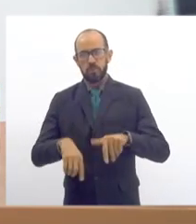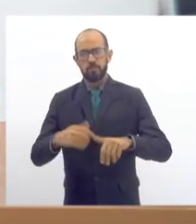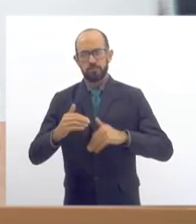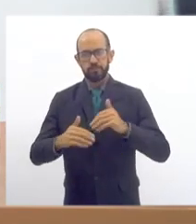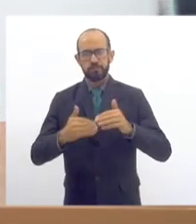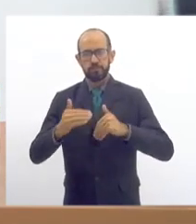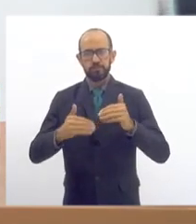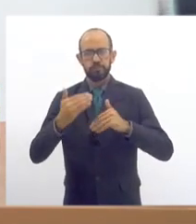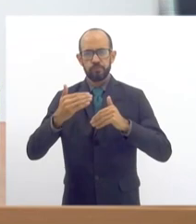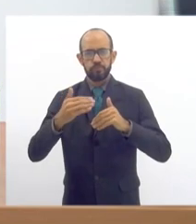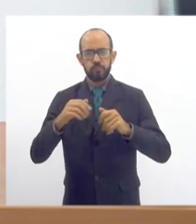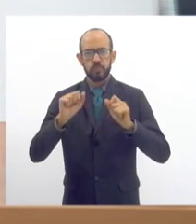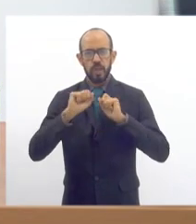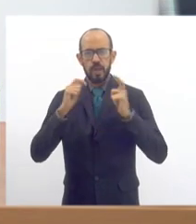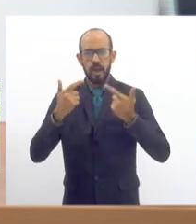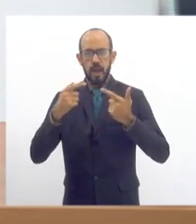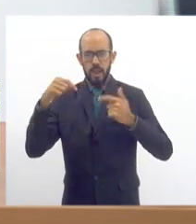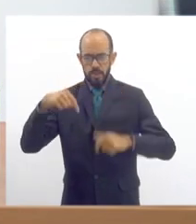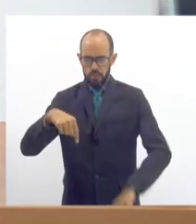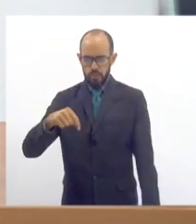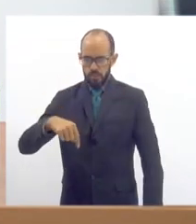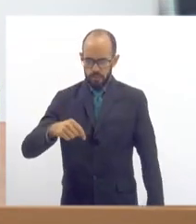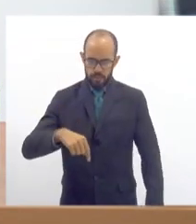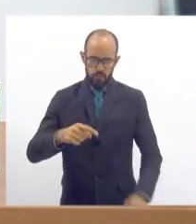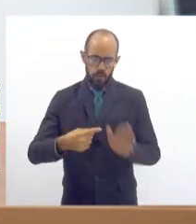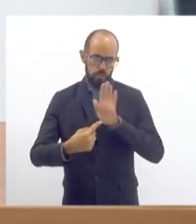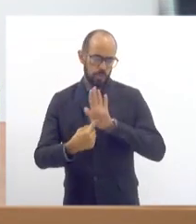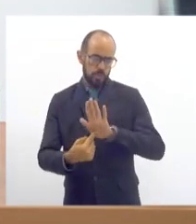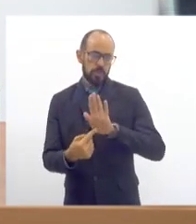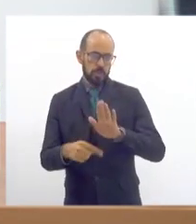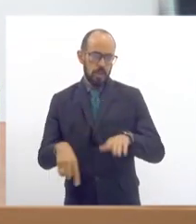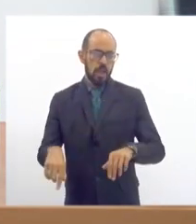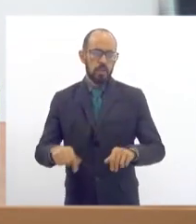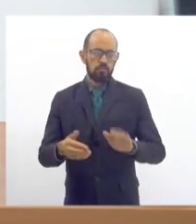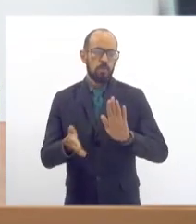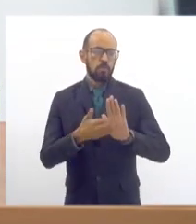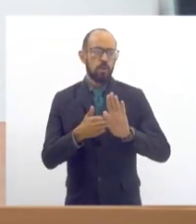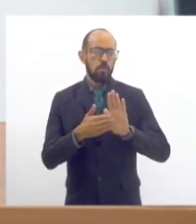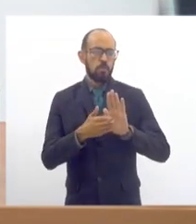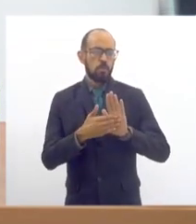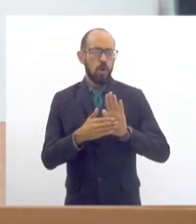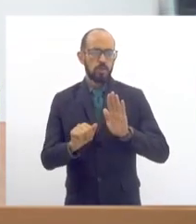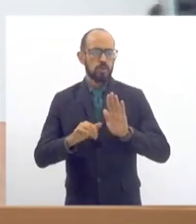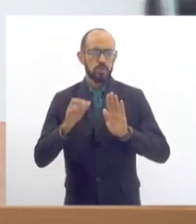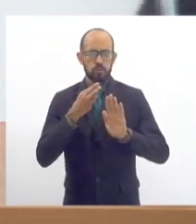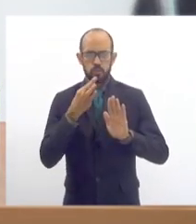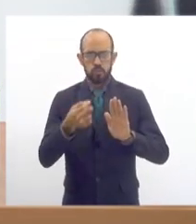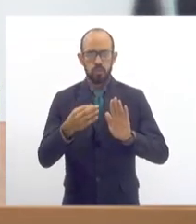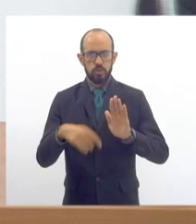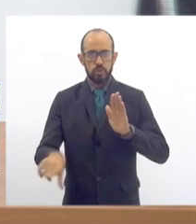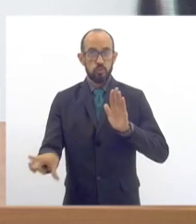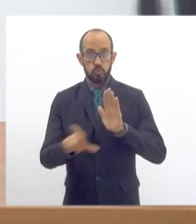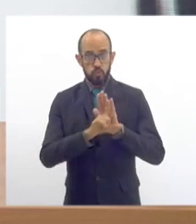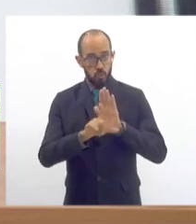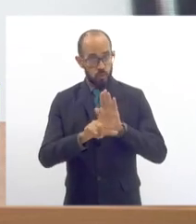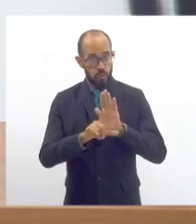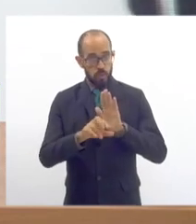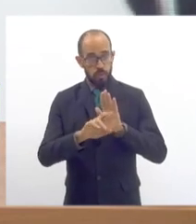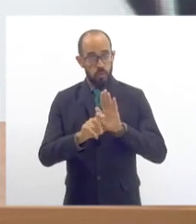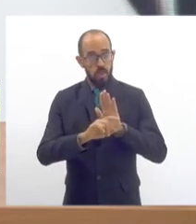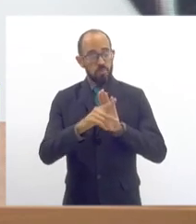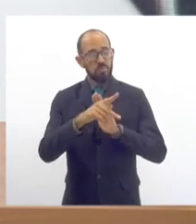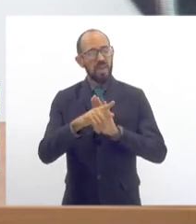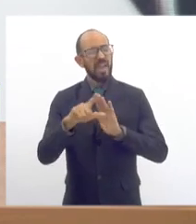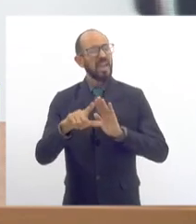semana passada, foi apresentada uma proposta de indicação legislativa. Não é um projeto de lei, mas é